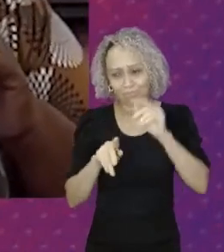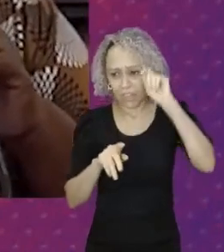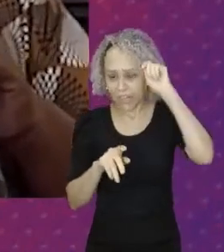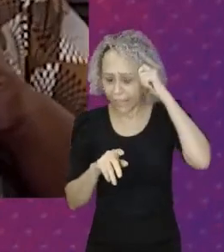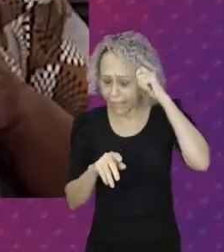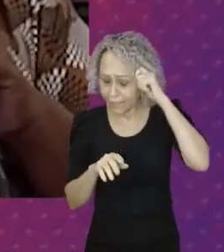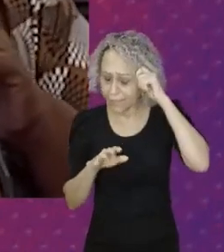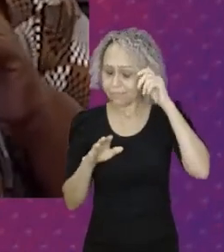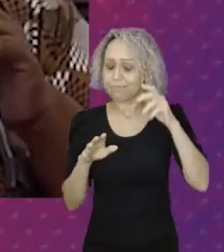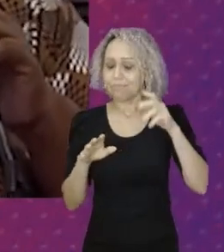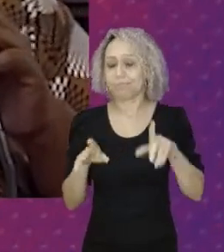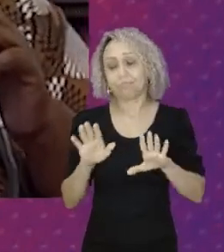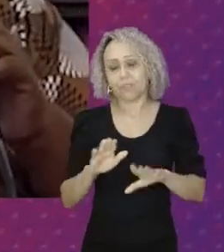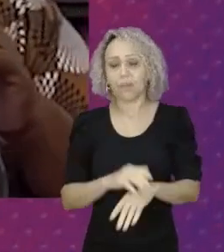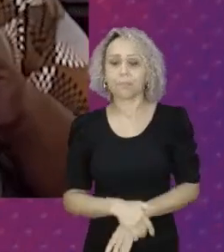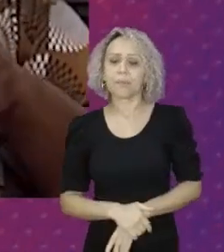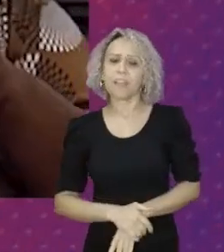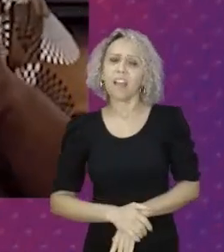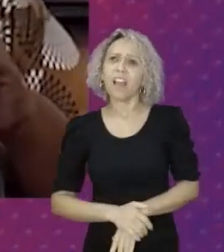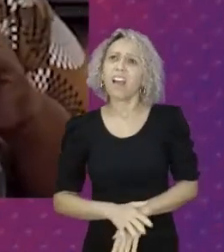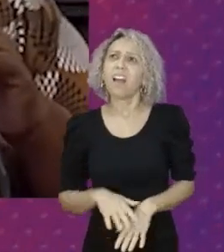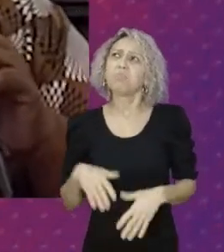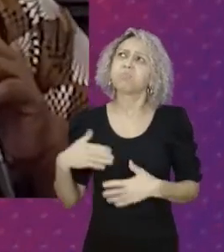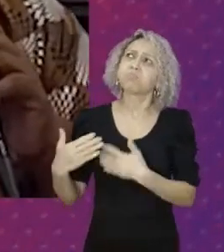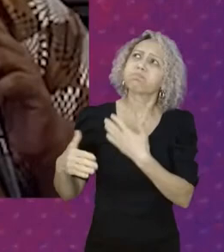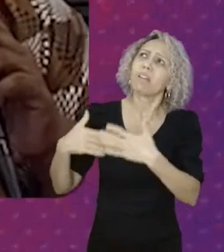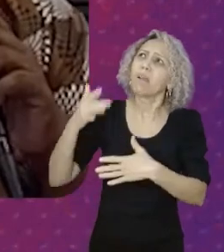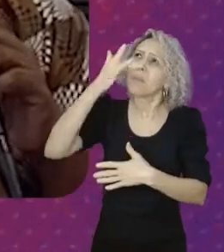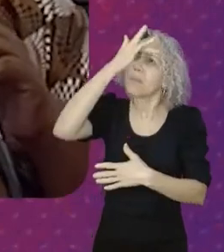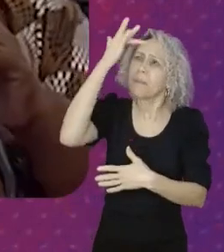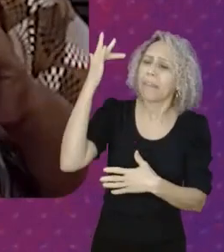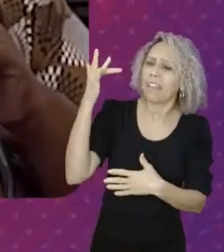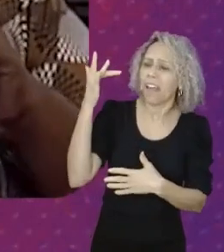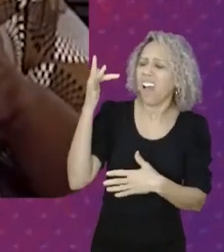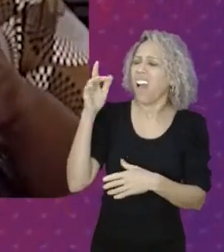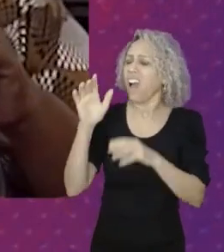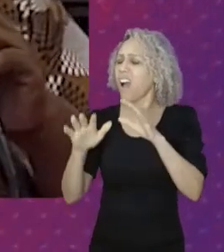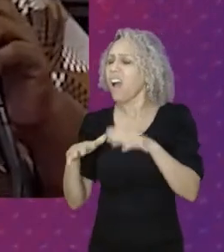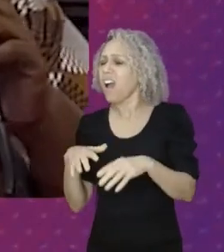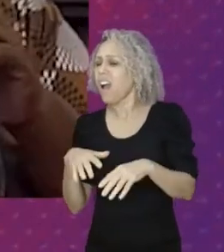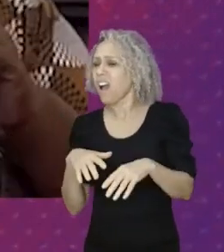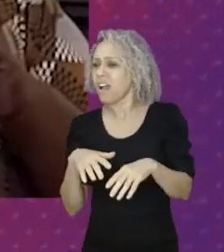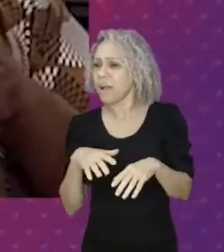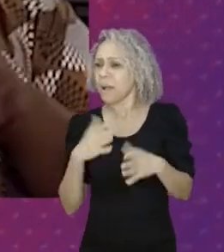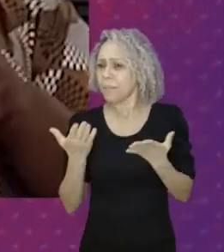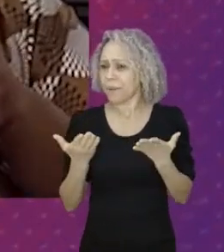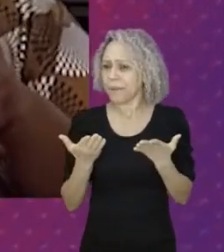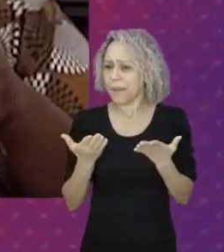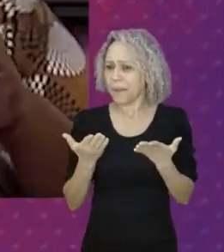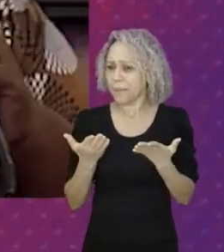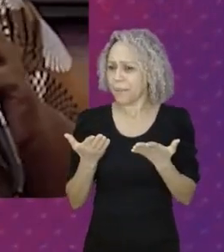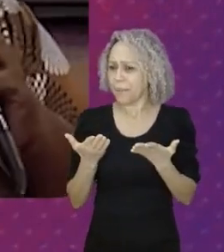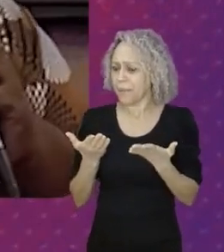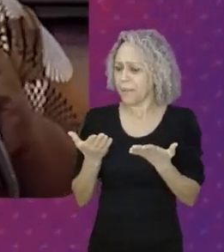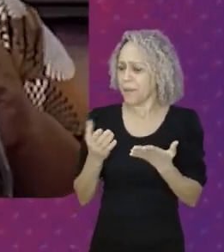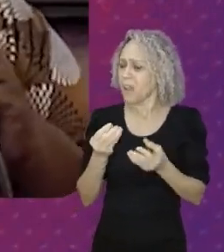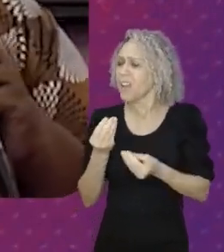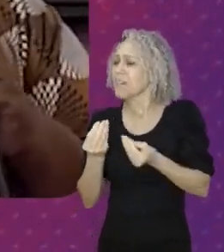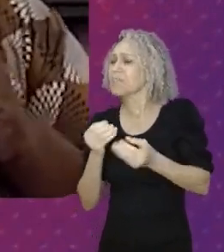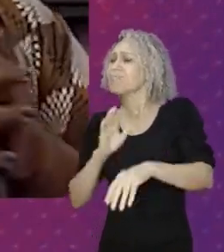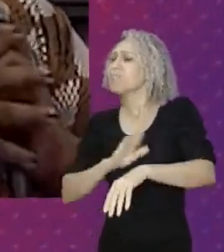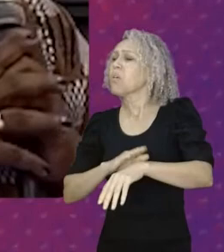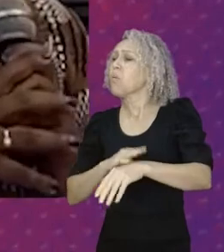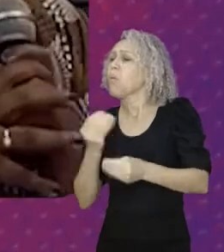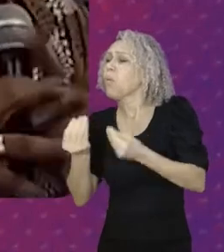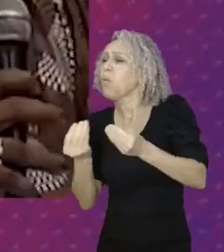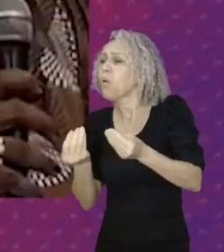pressuposto que tratar de história da África é no mês de novembro ficar atrás de todo ativista negro para ir dar uma aula na sua escola. E,